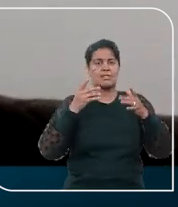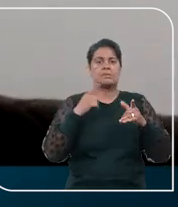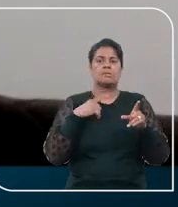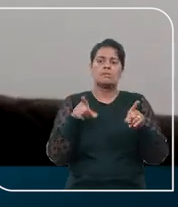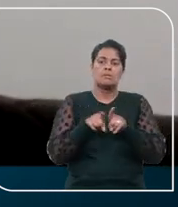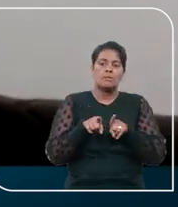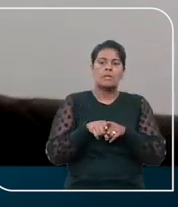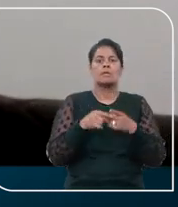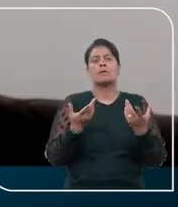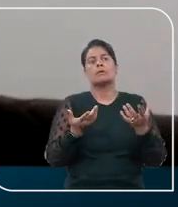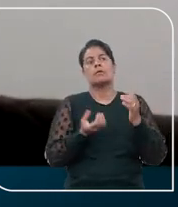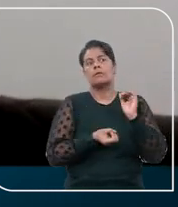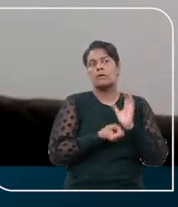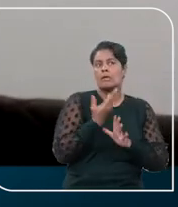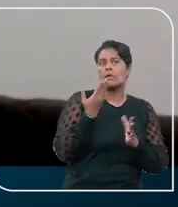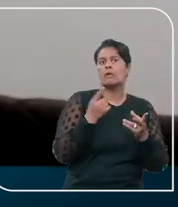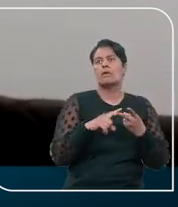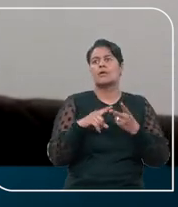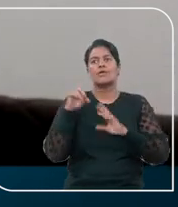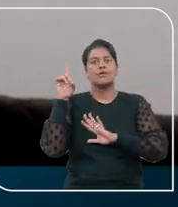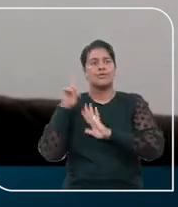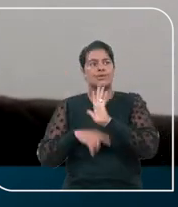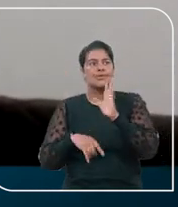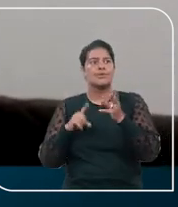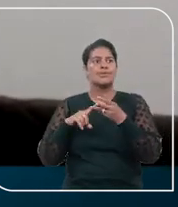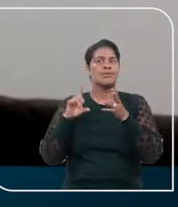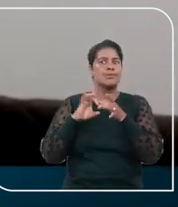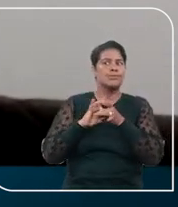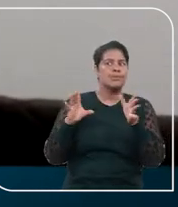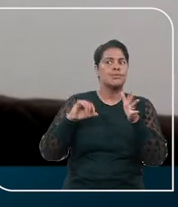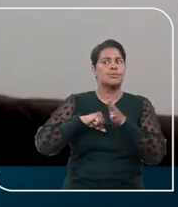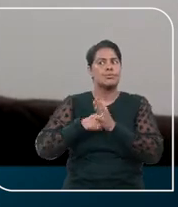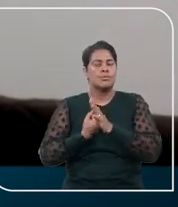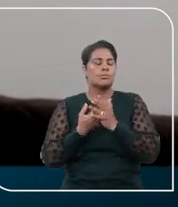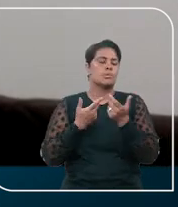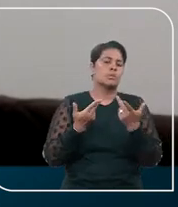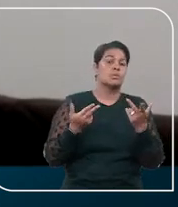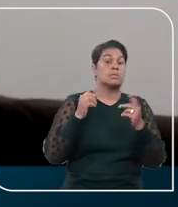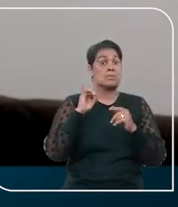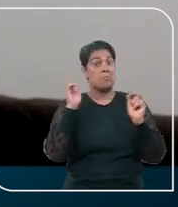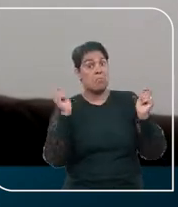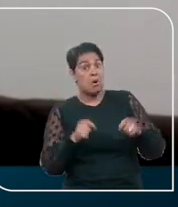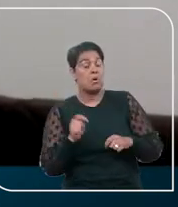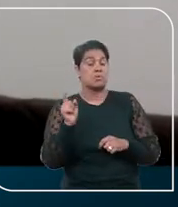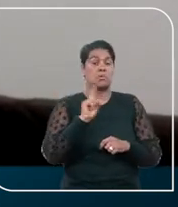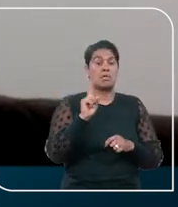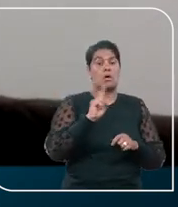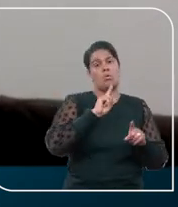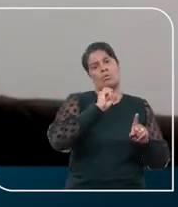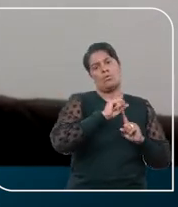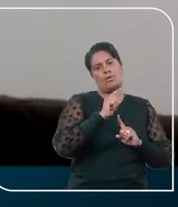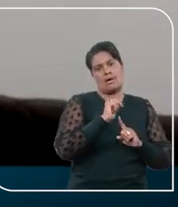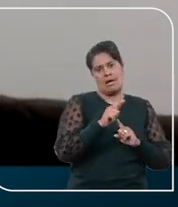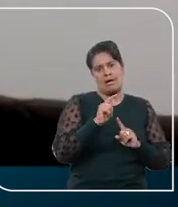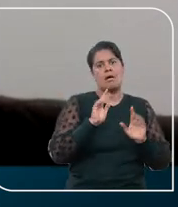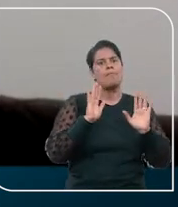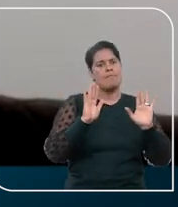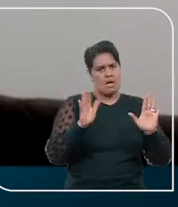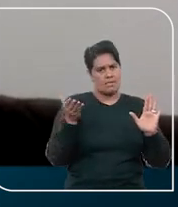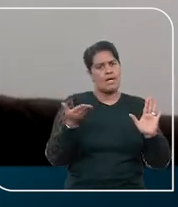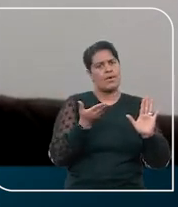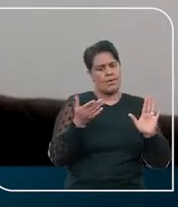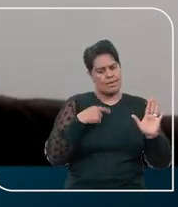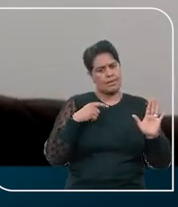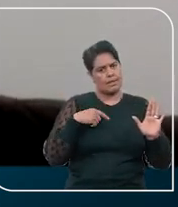extinguir direitos, sim, de vedar esse tipo de locação. Então, estamos vendo essa discussão bastante recente,